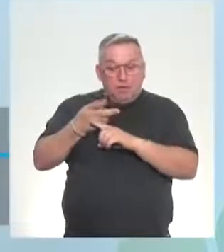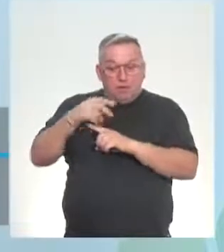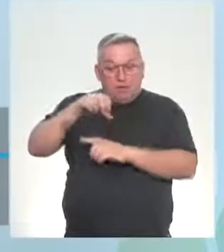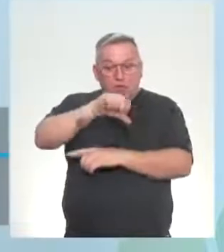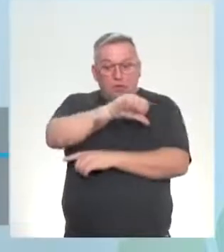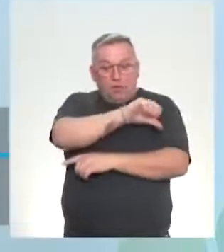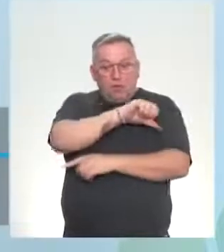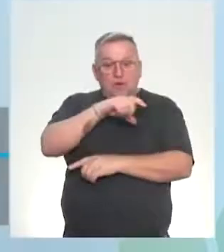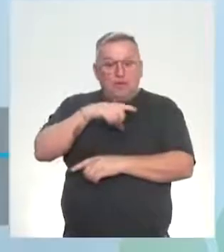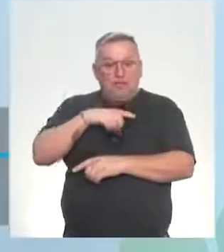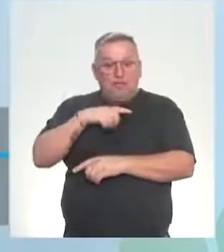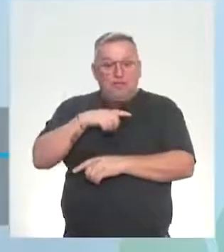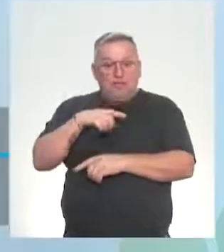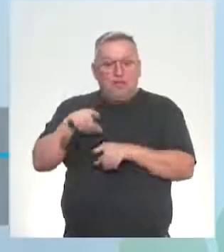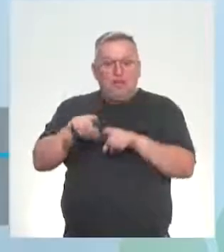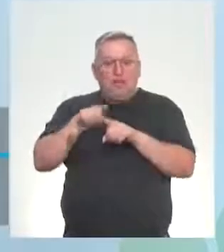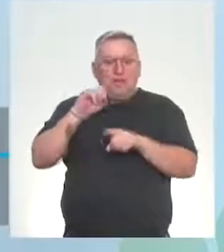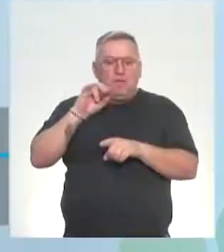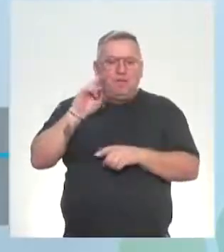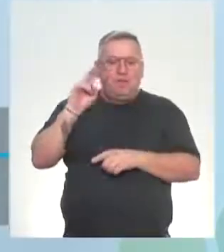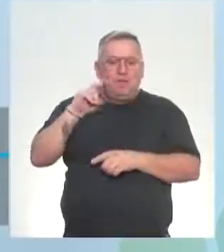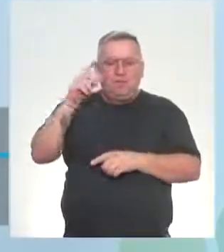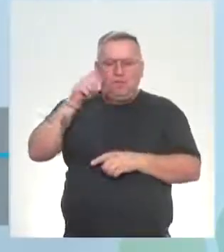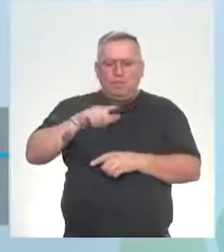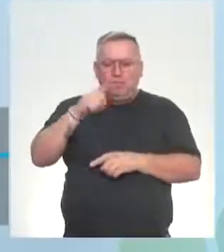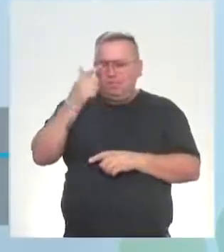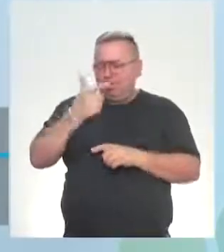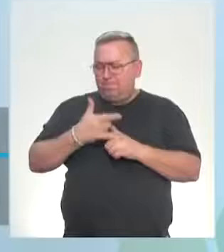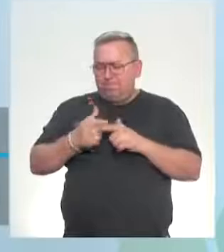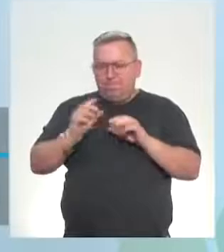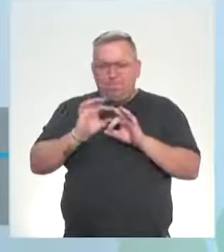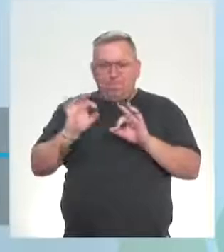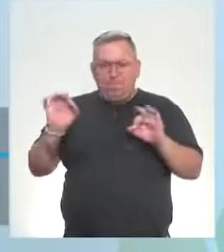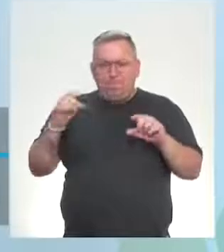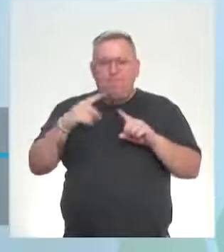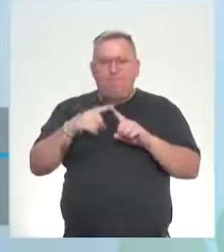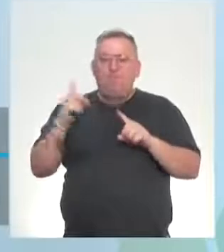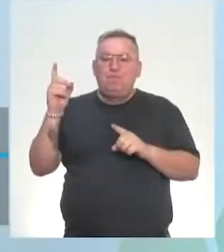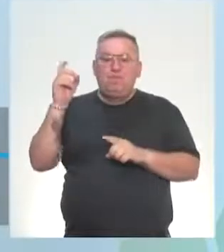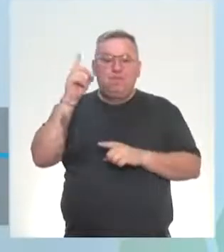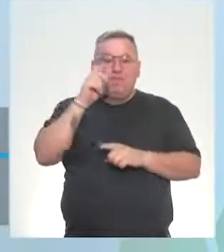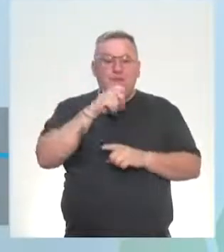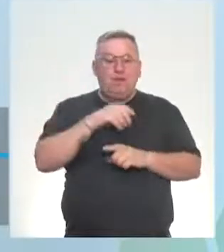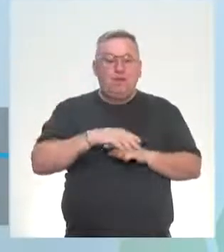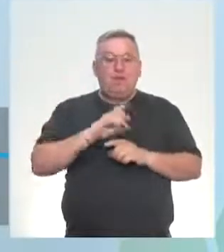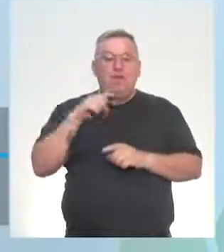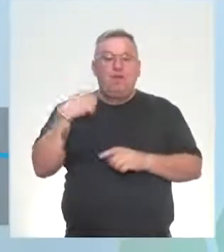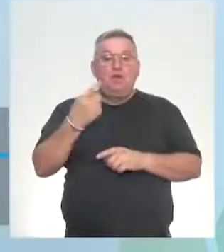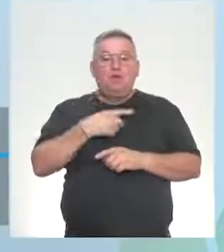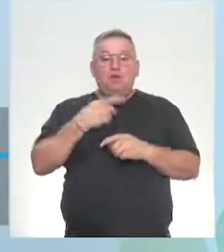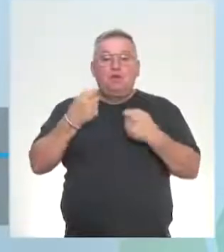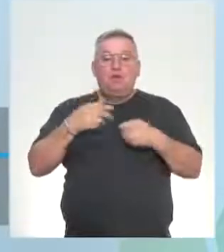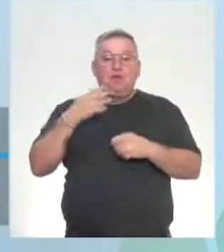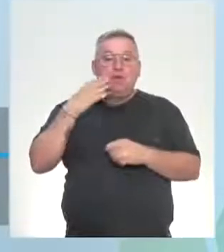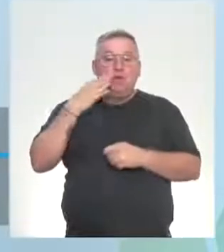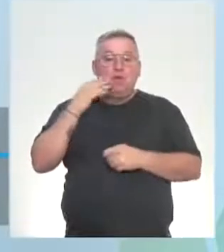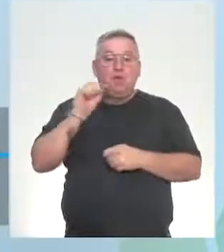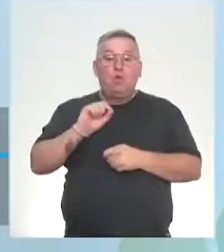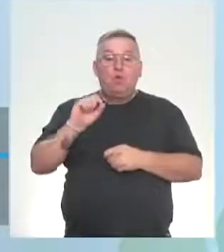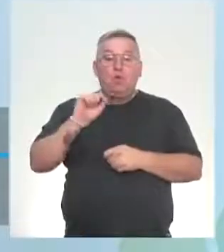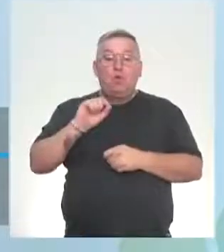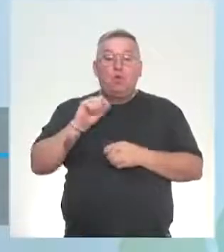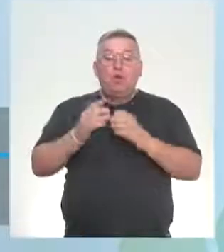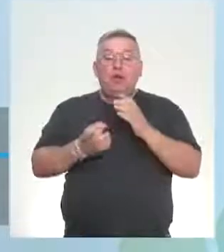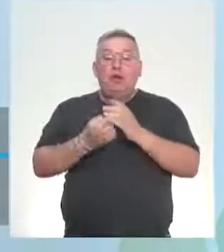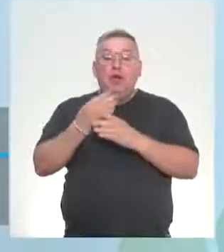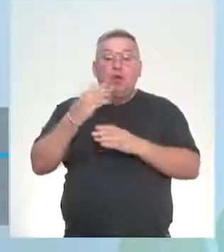essas imagens. Até se vocês verem aí repetidos, porque foi difícil, gente, porque nós precisamos saber quem criou o meme